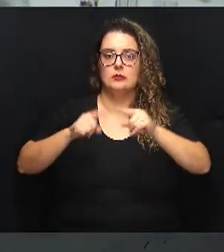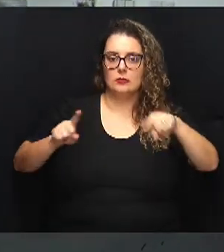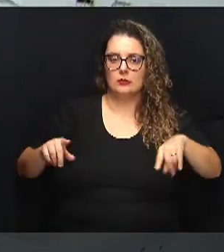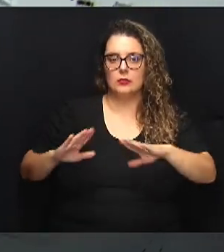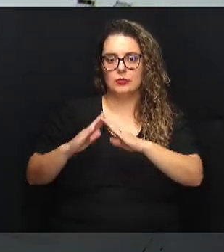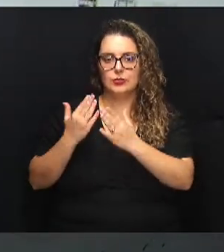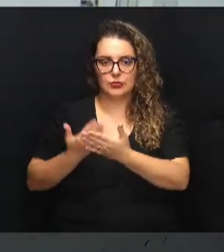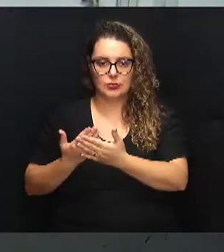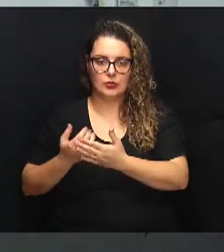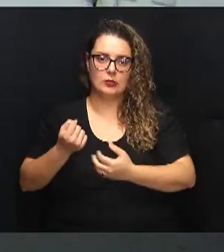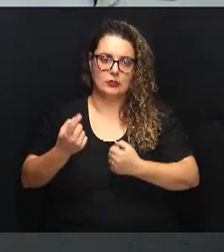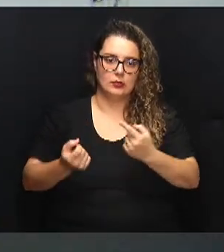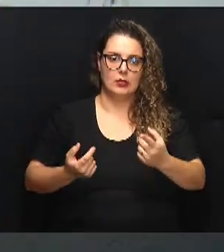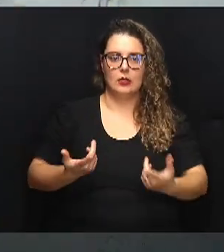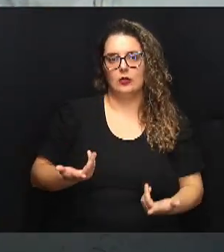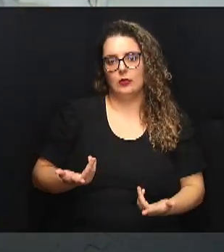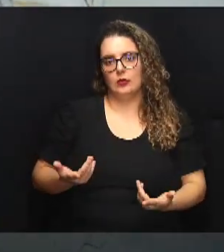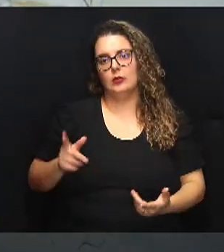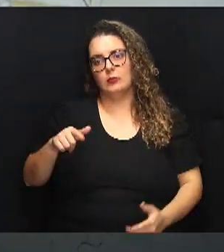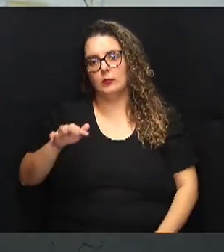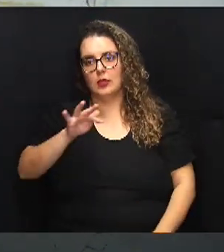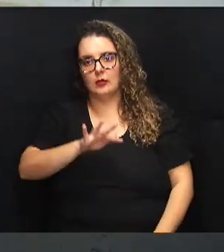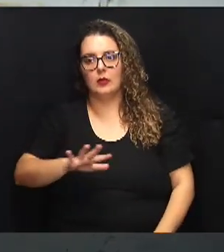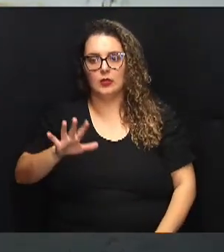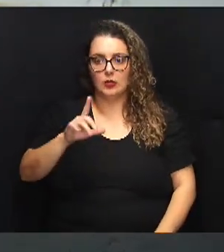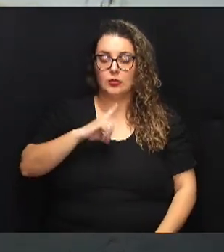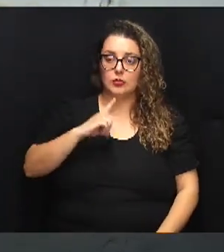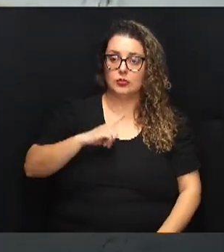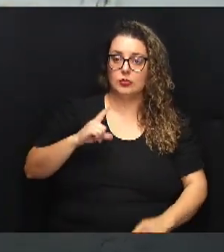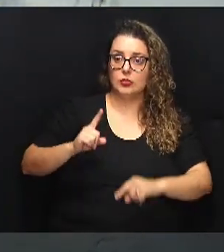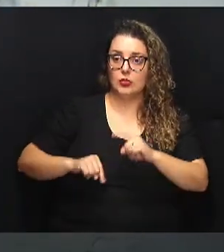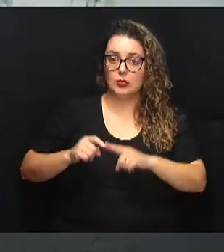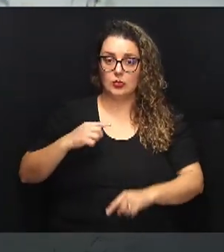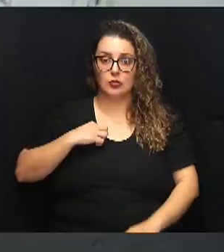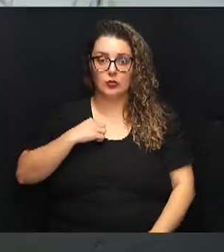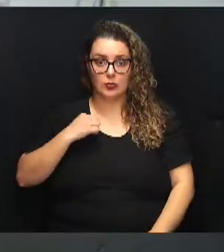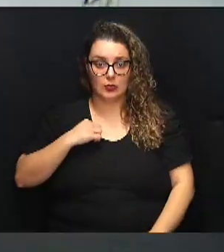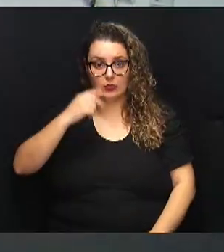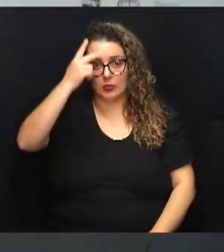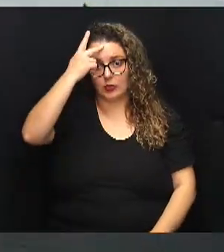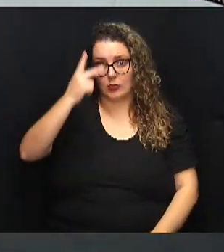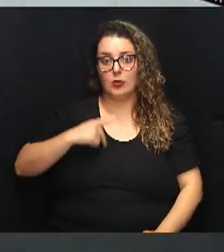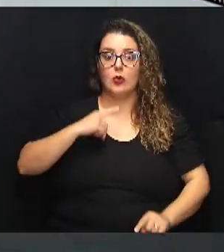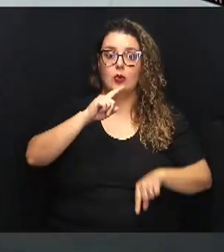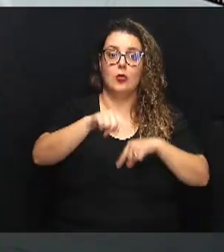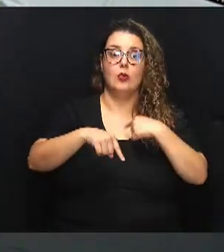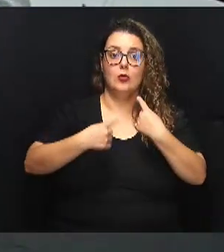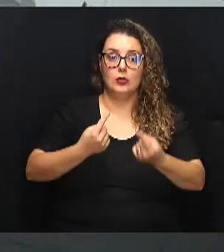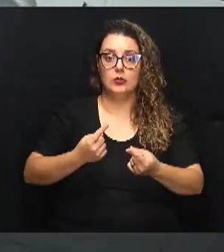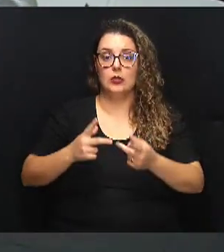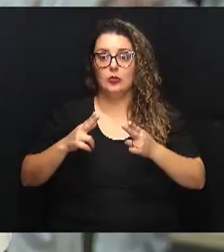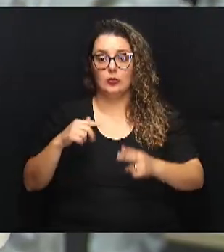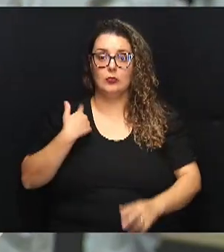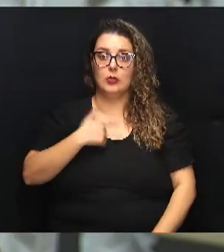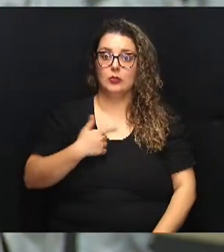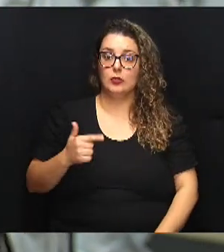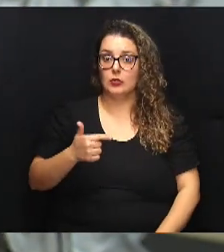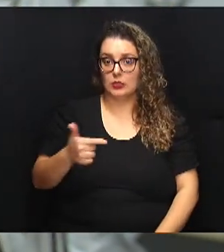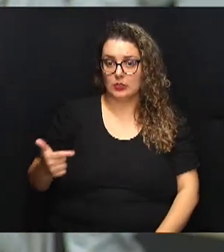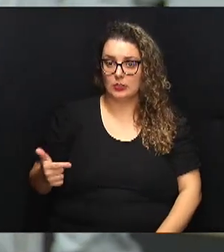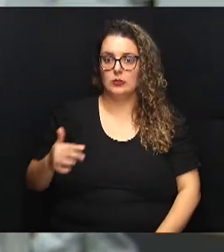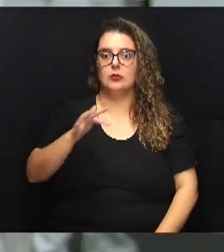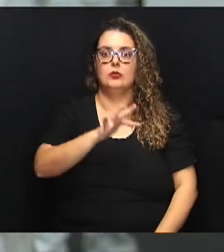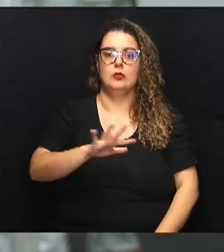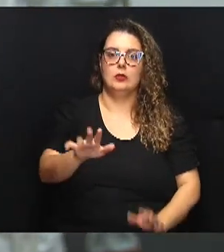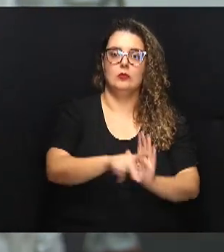escola. Algumas escolas são federadas e elas têm um equipamento próprio. Outras, como a nossa, elas não têm uma